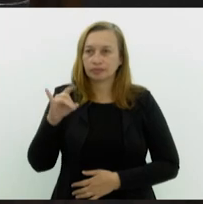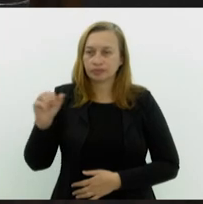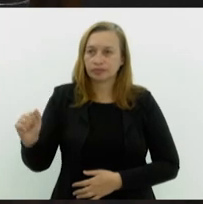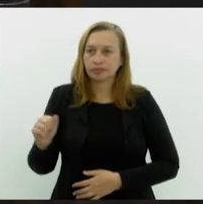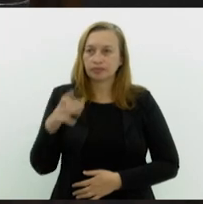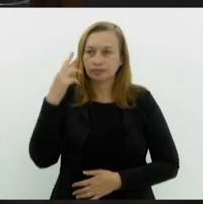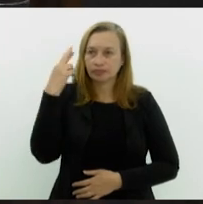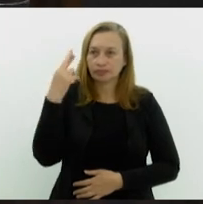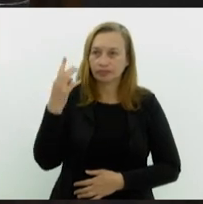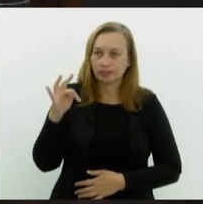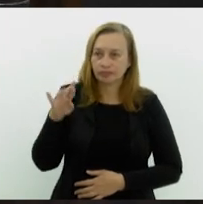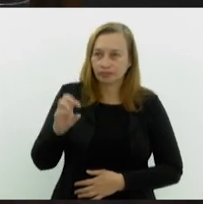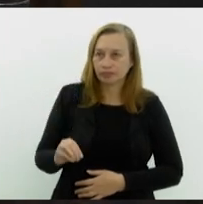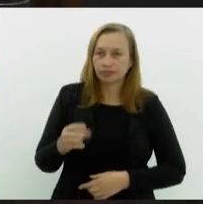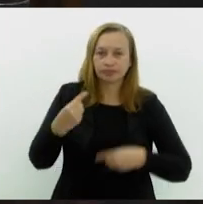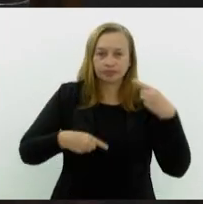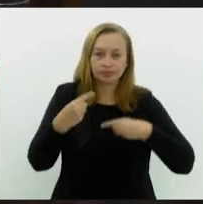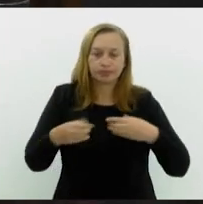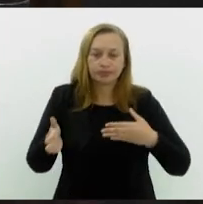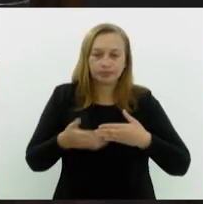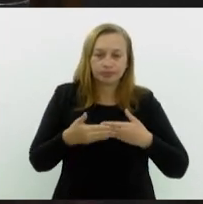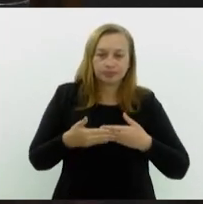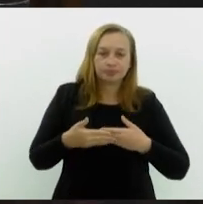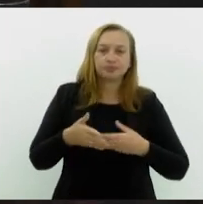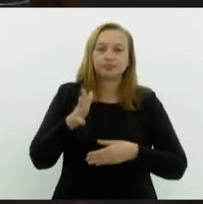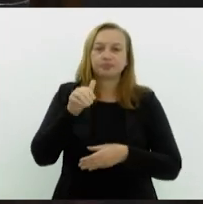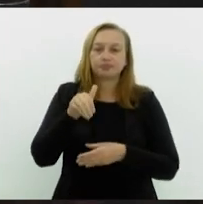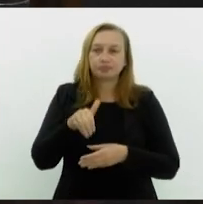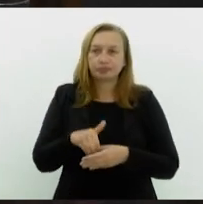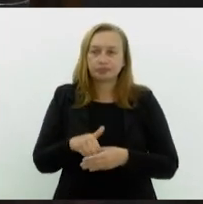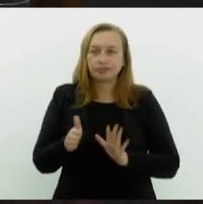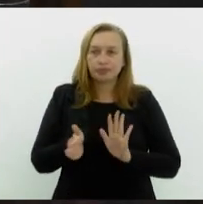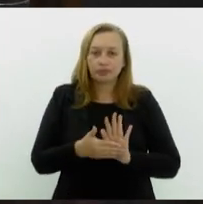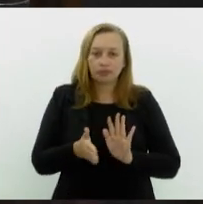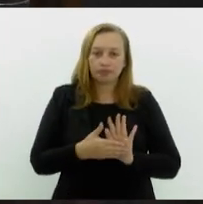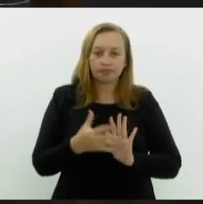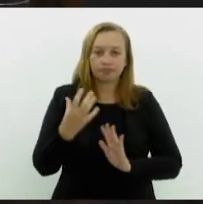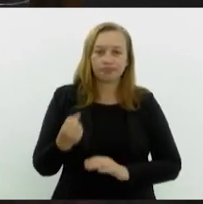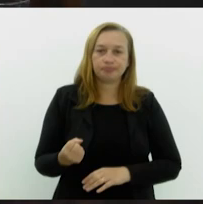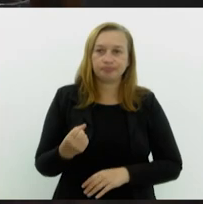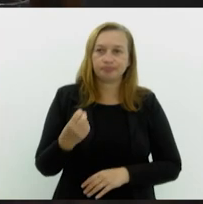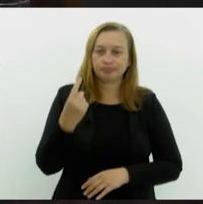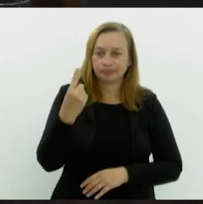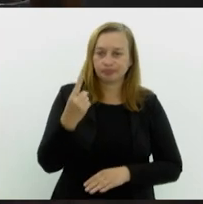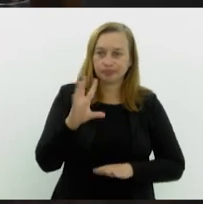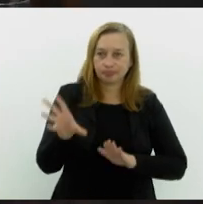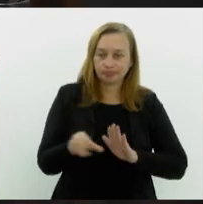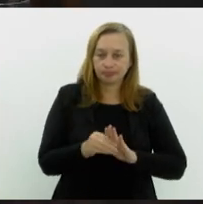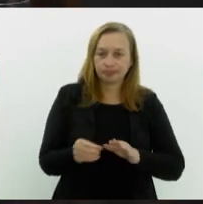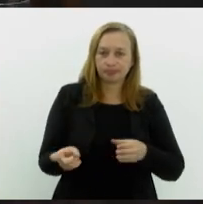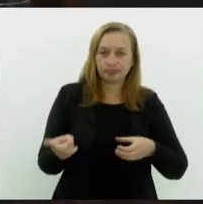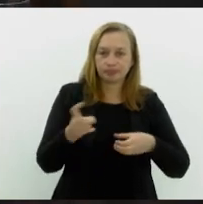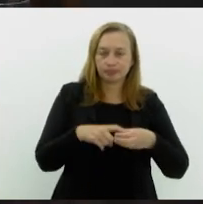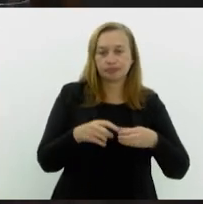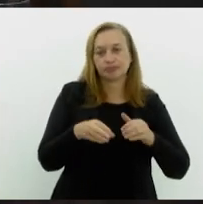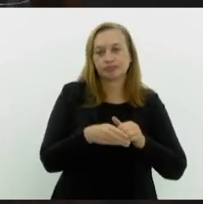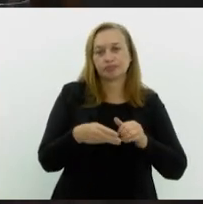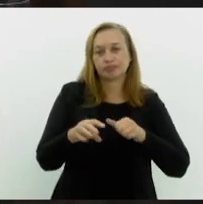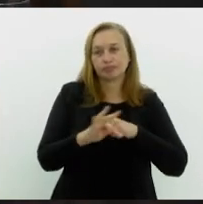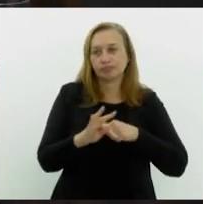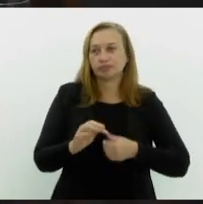Em discussão, não havendo quem queira discutir, encerrada a discussão. A presente proposta recebeu uma emenda e retorna às